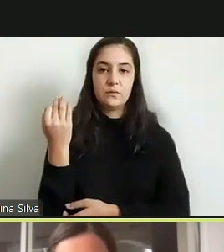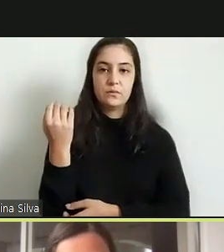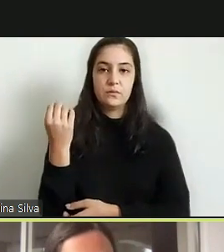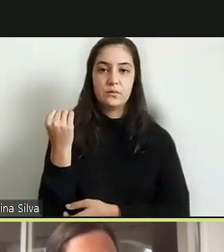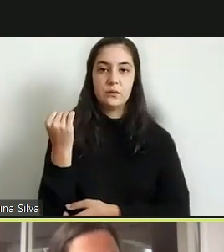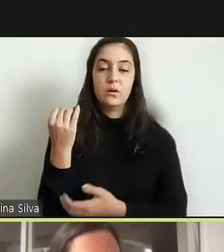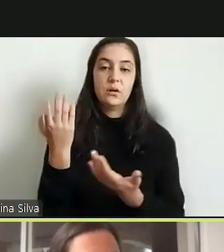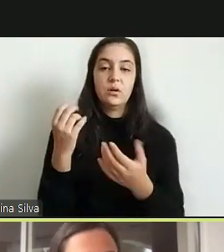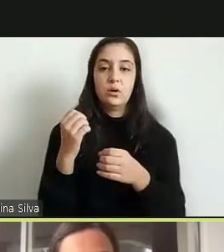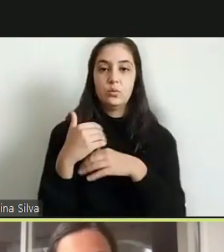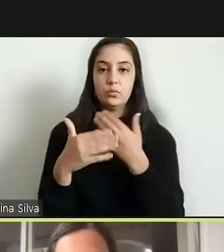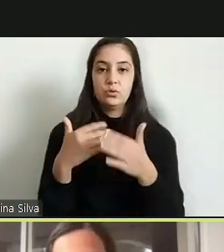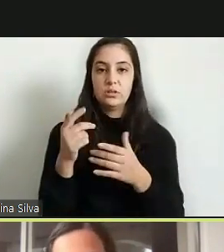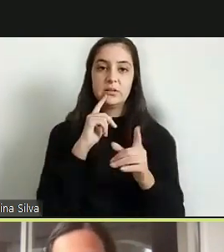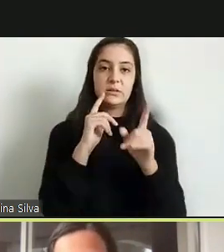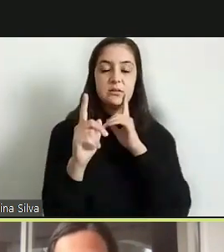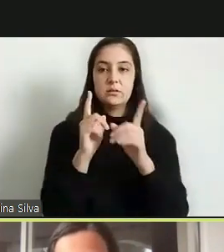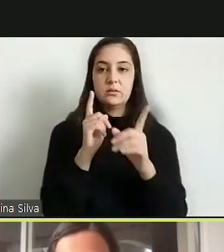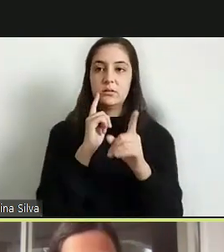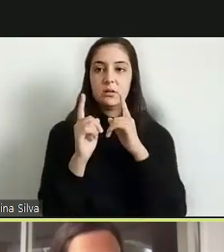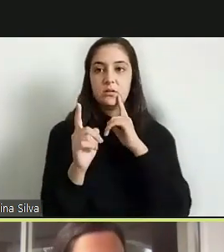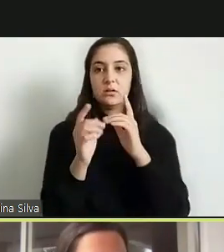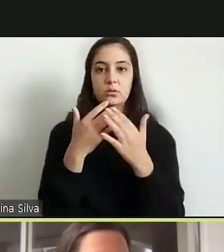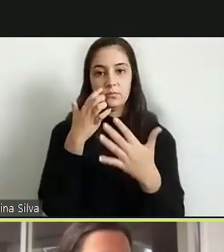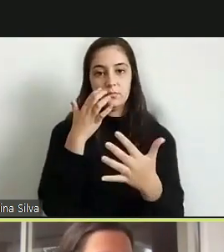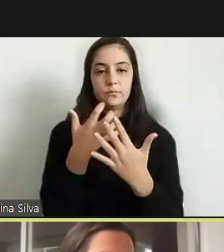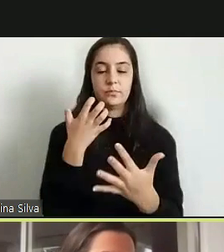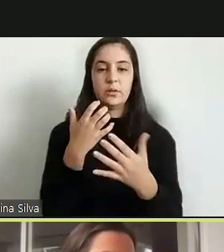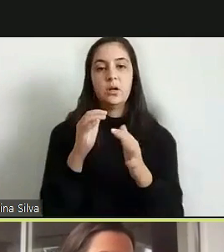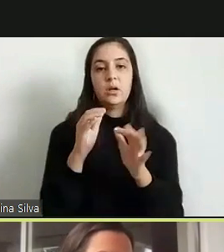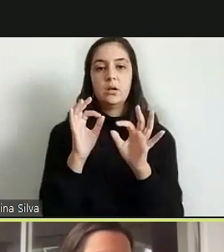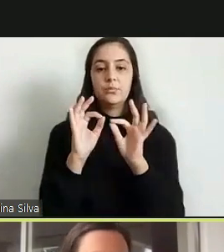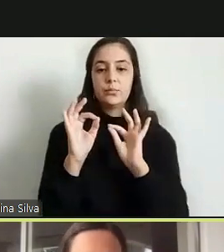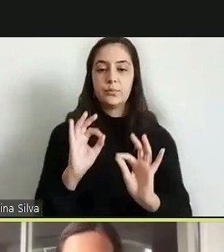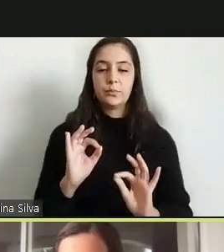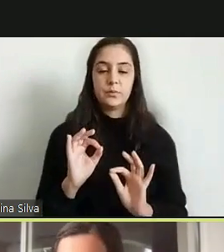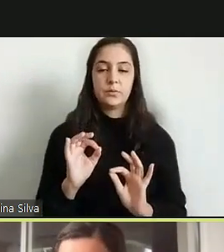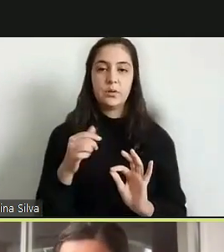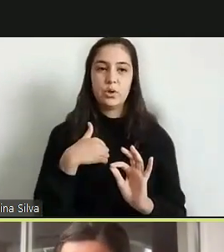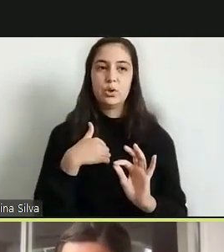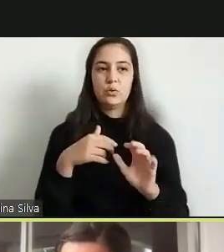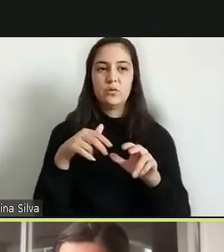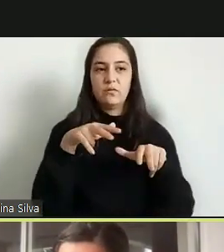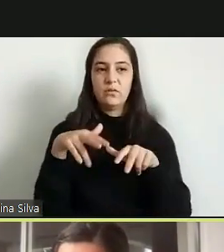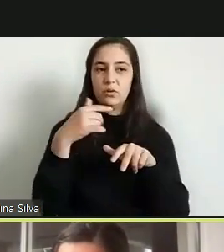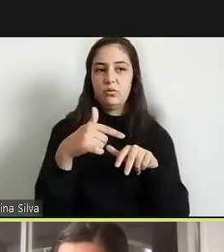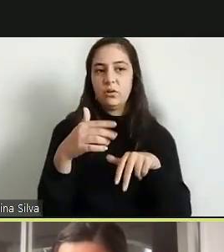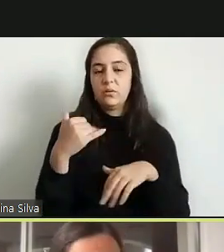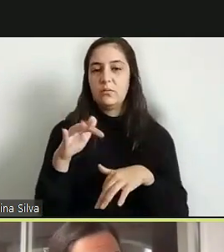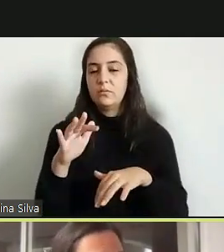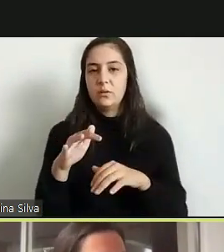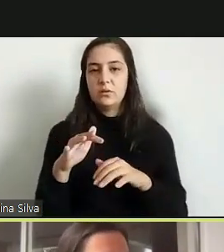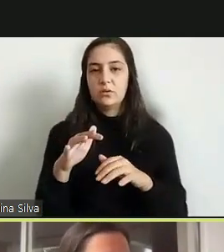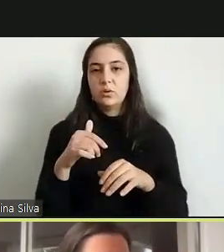Depois houve um processo de diálogo que foi muito mais crispado e muito mais polarizado. Eu até tinha aqui um vídeo, mas